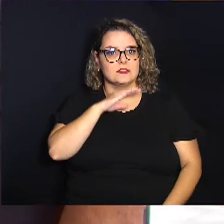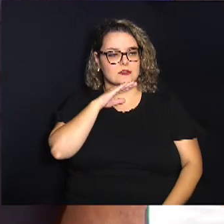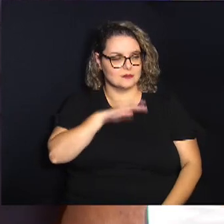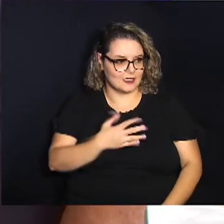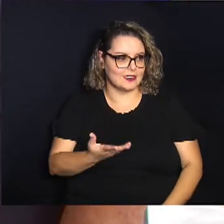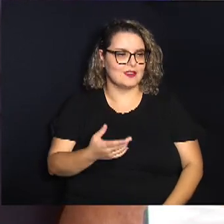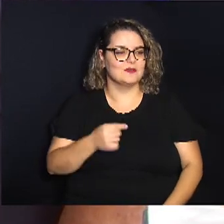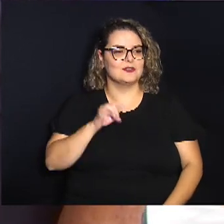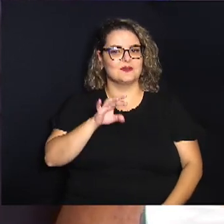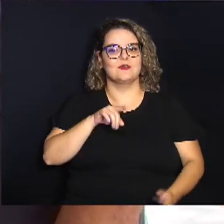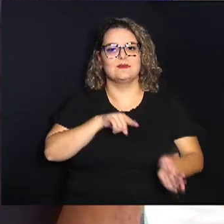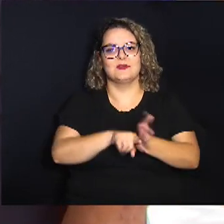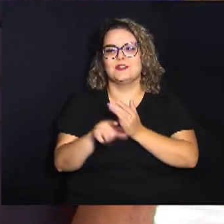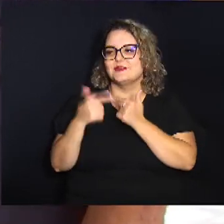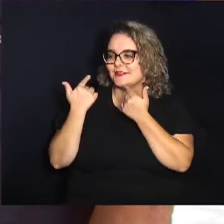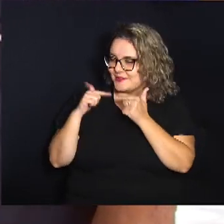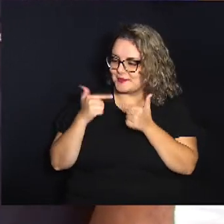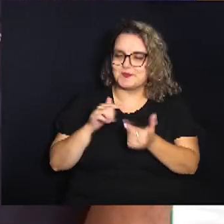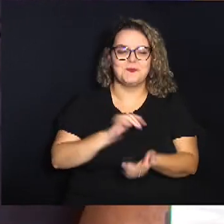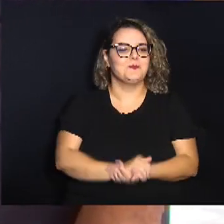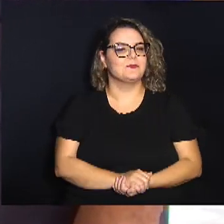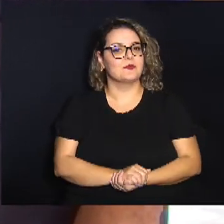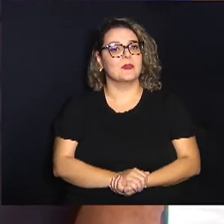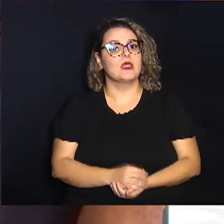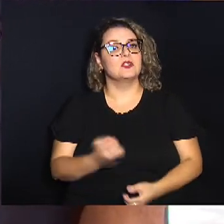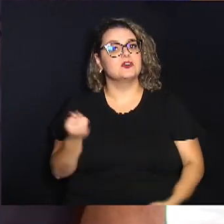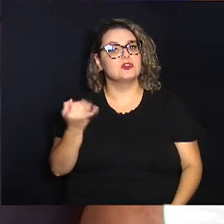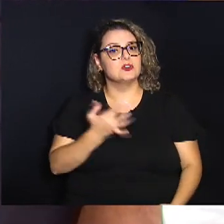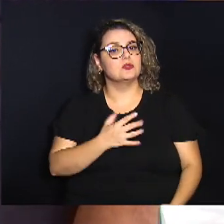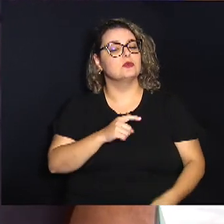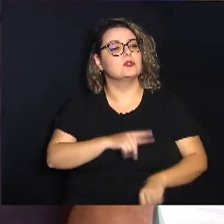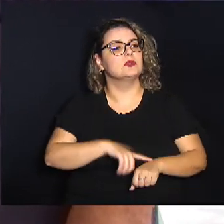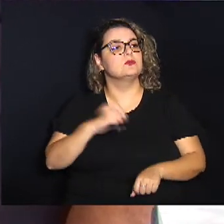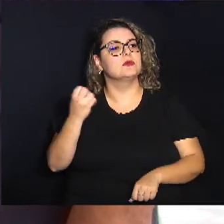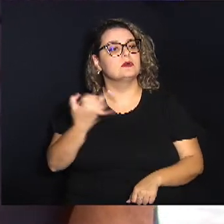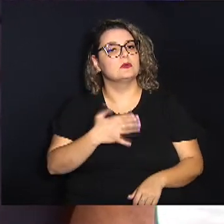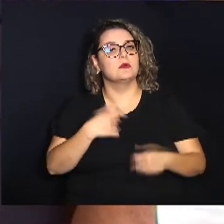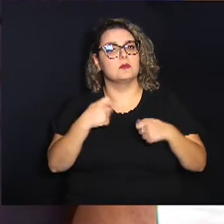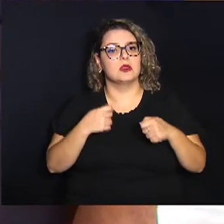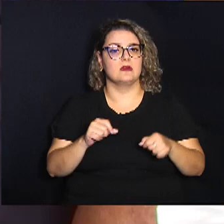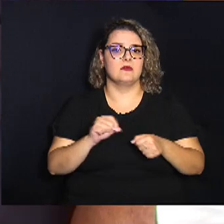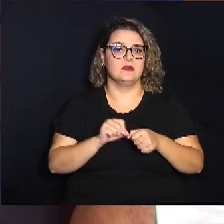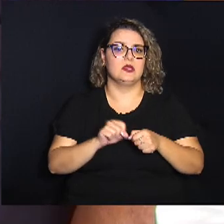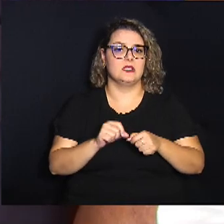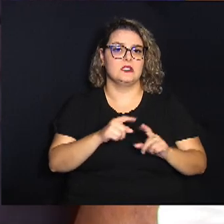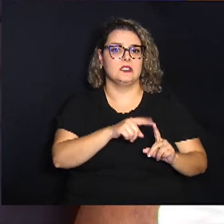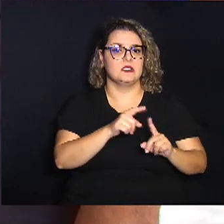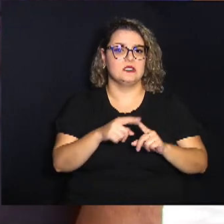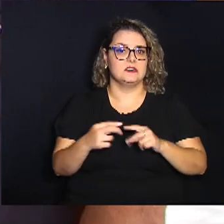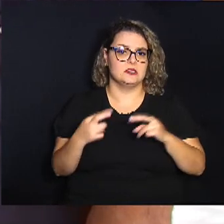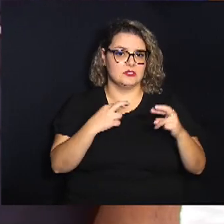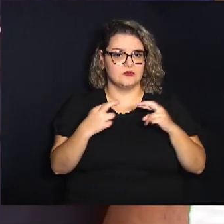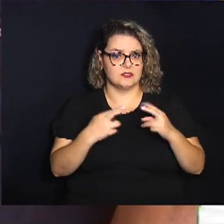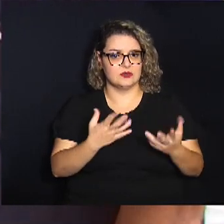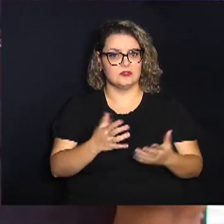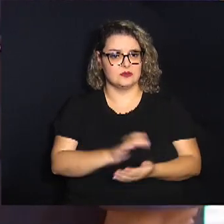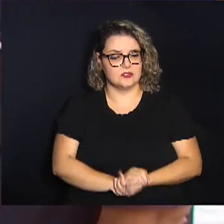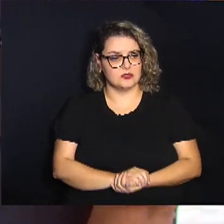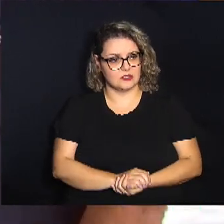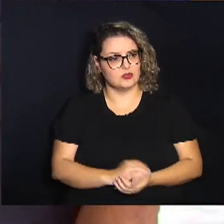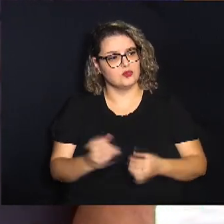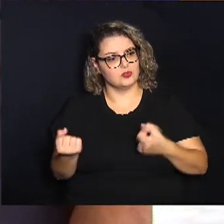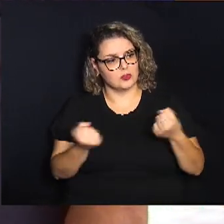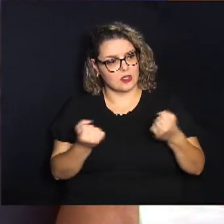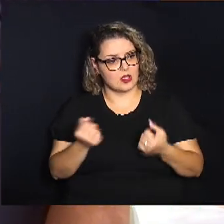mais uma pergunta Júlio de quanto em quanto tempo é necessário fazer esse tipo de verificação no